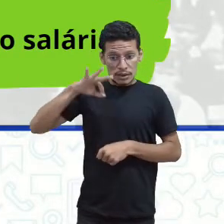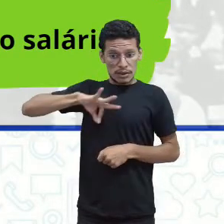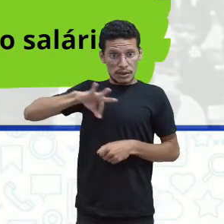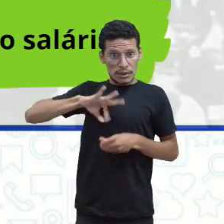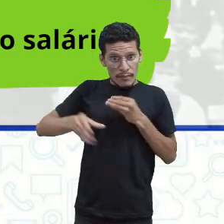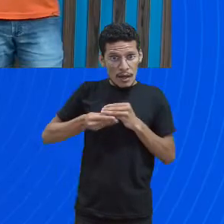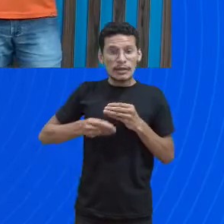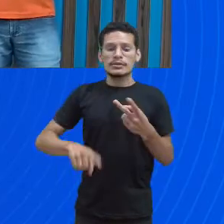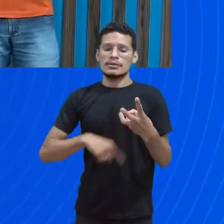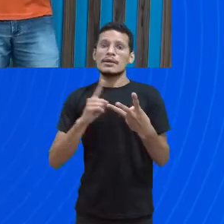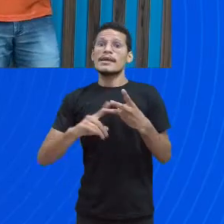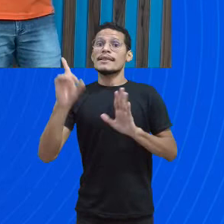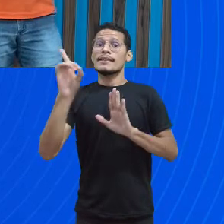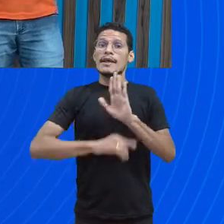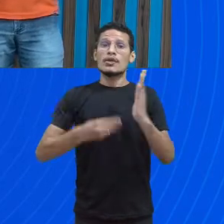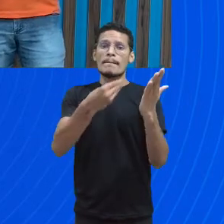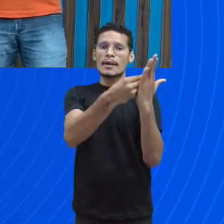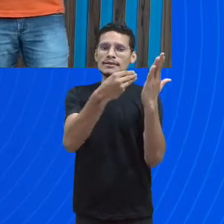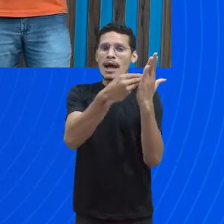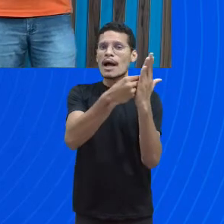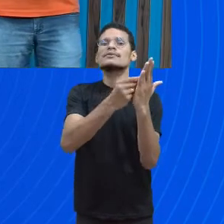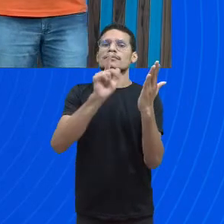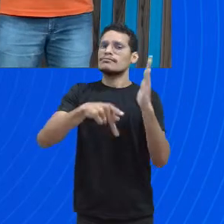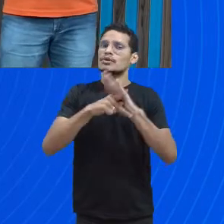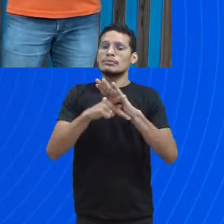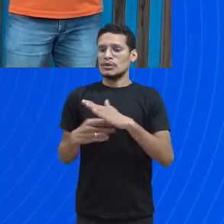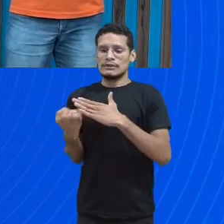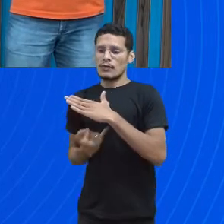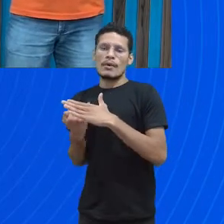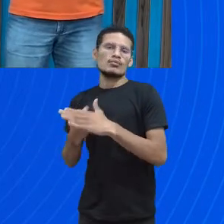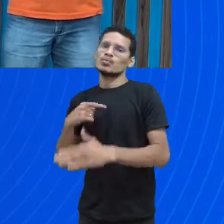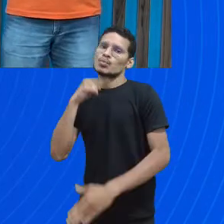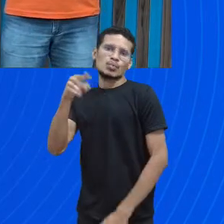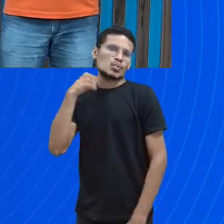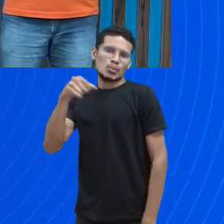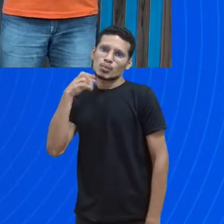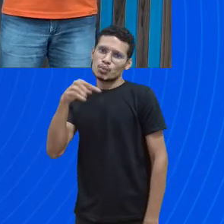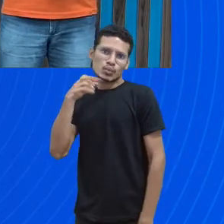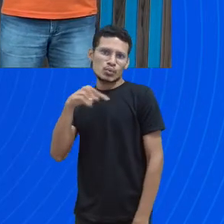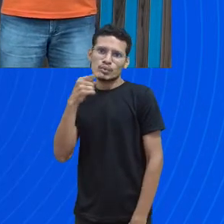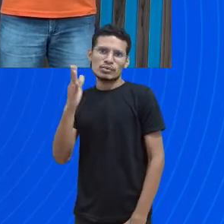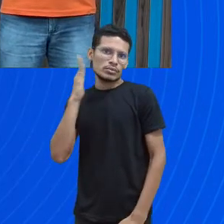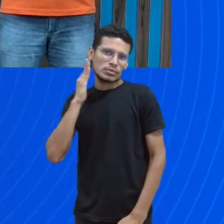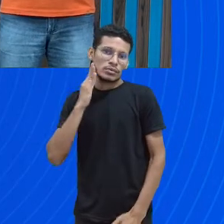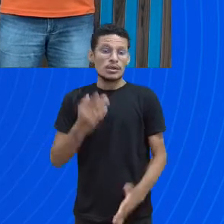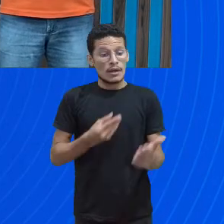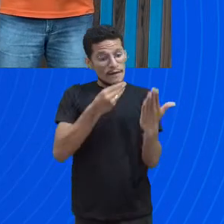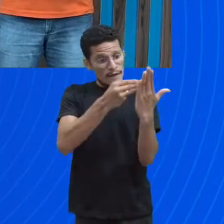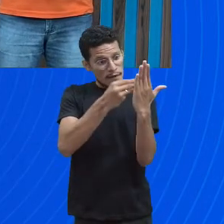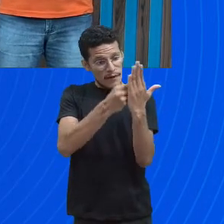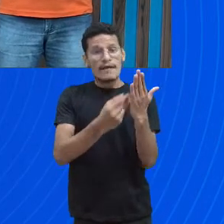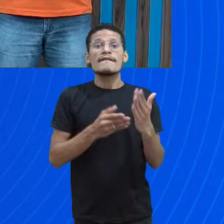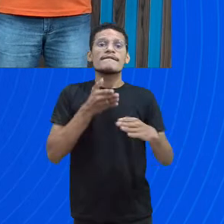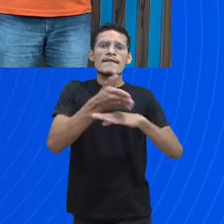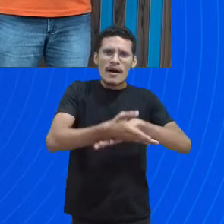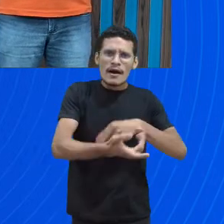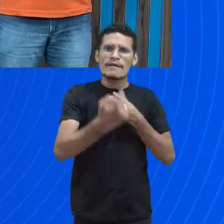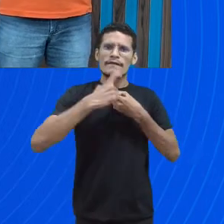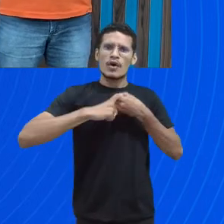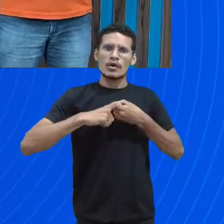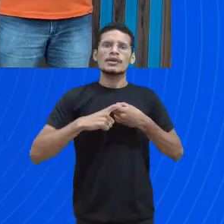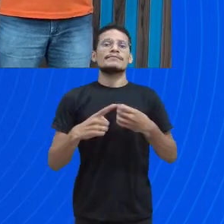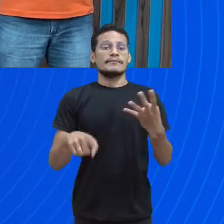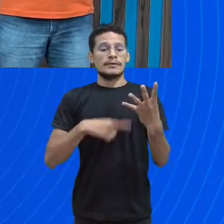direito à passagem, né, que é um caso que o trabalho informal ele não garante para você, né, então um vale transporte para que você vá e volte para o trabalho, um